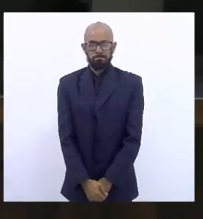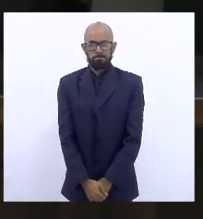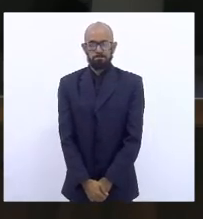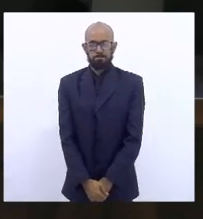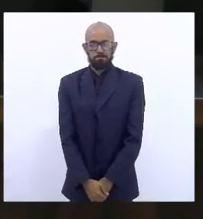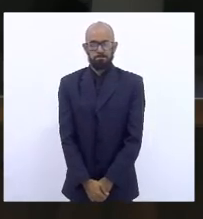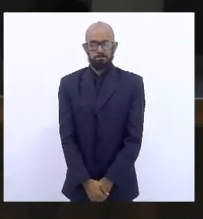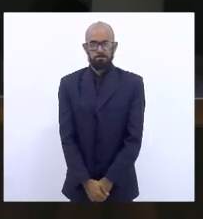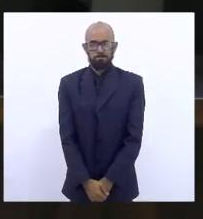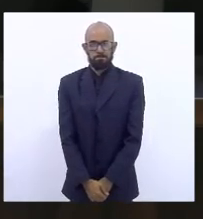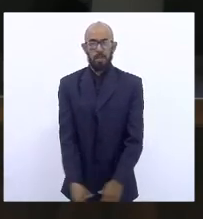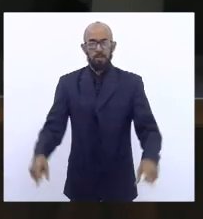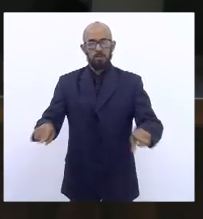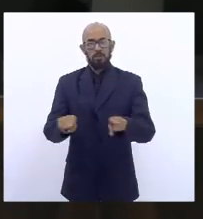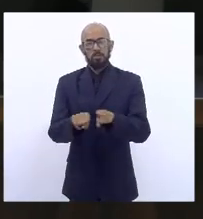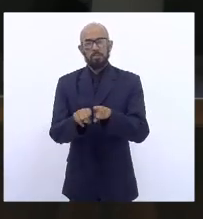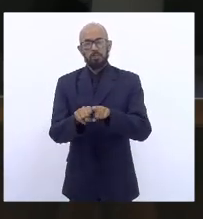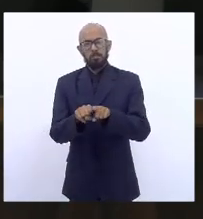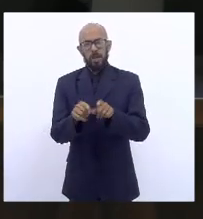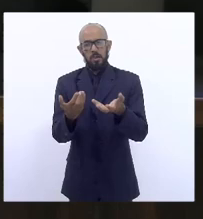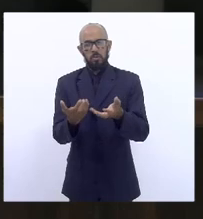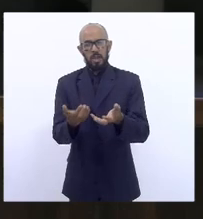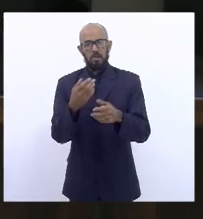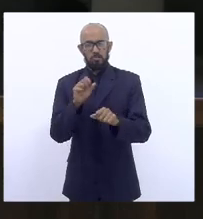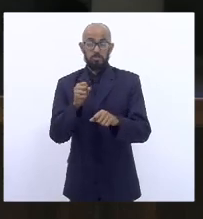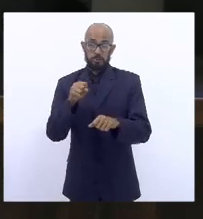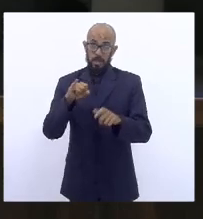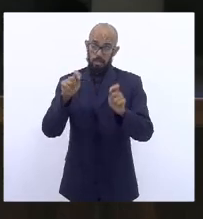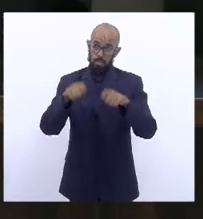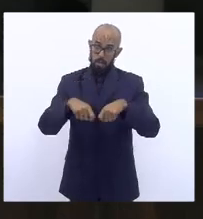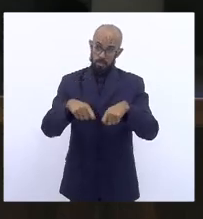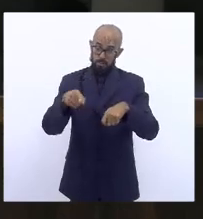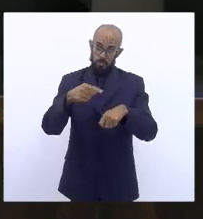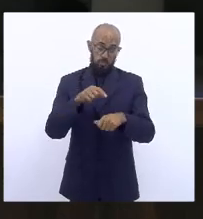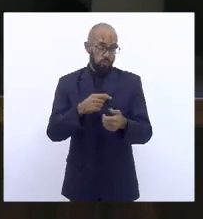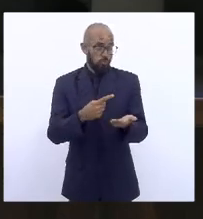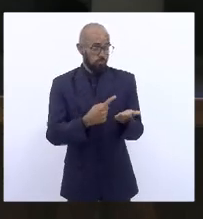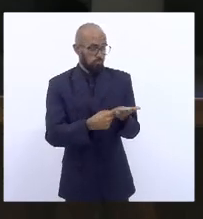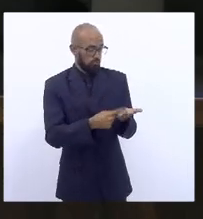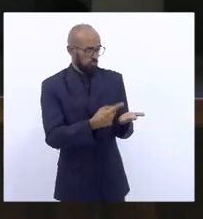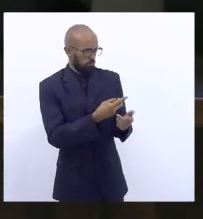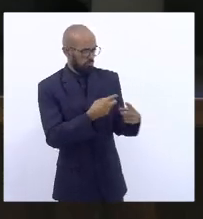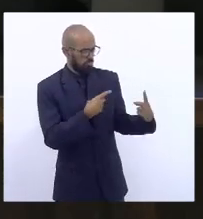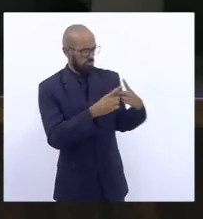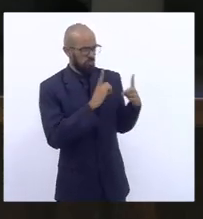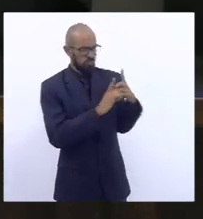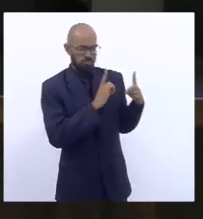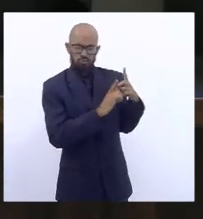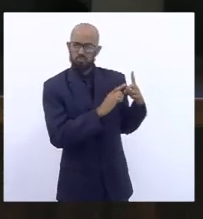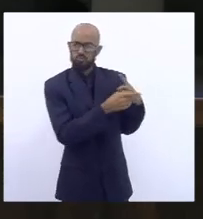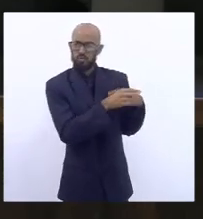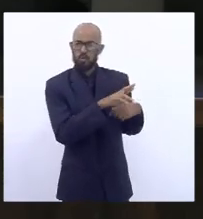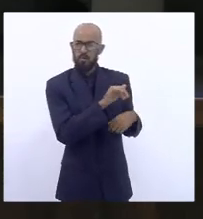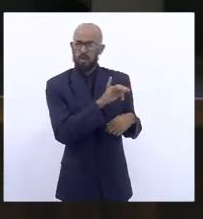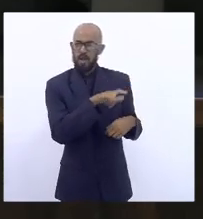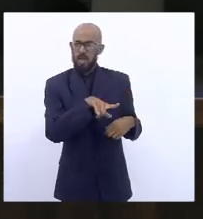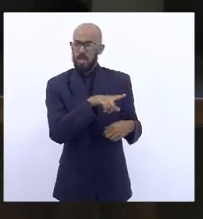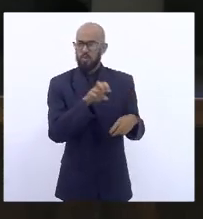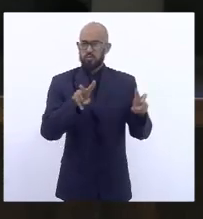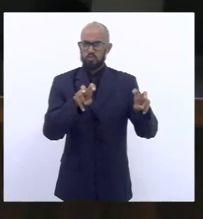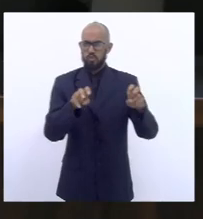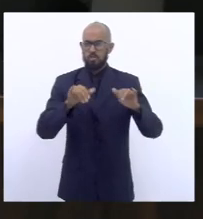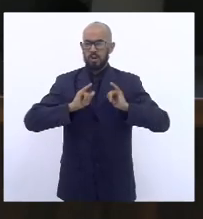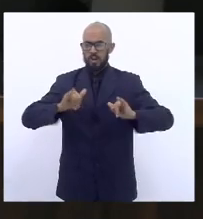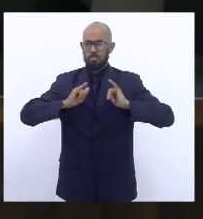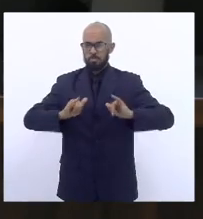Além disso, eu, se pudesse, eu tenho feito com o Rafael Costa alguns debates, né, sobre o tema da campanha da